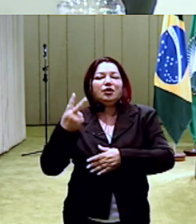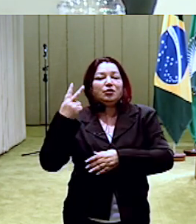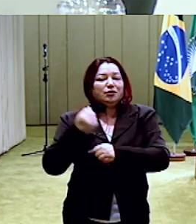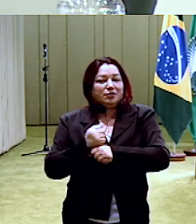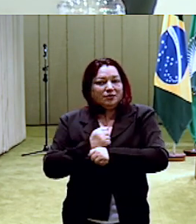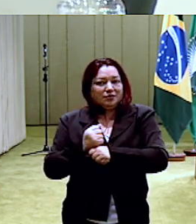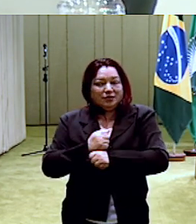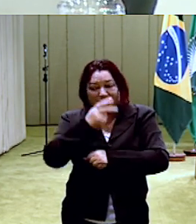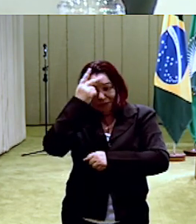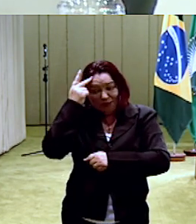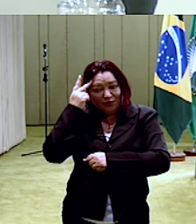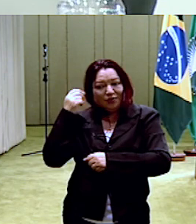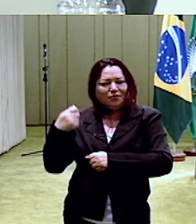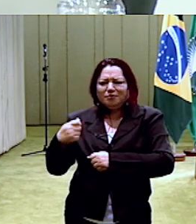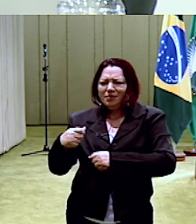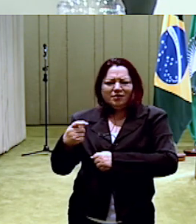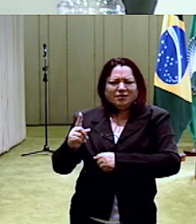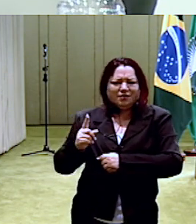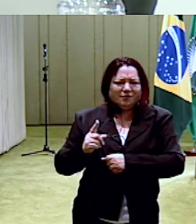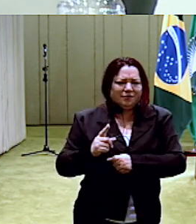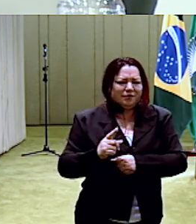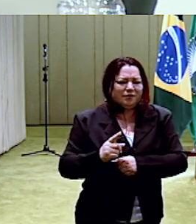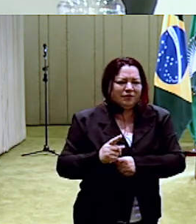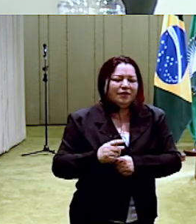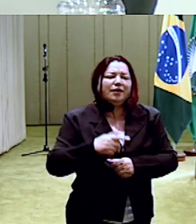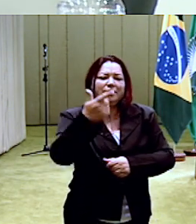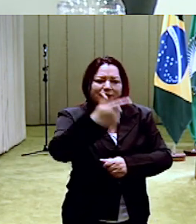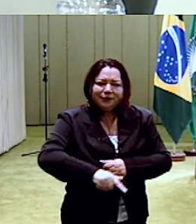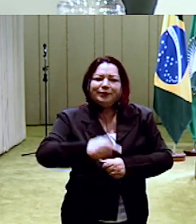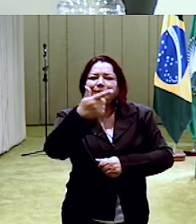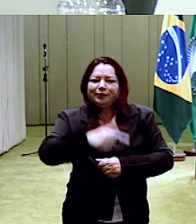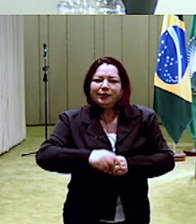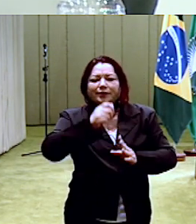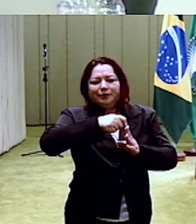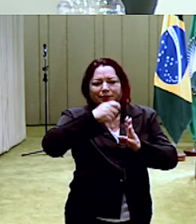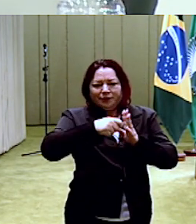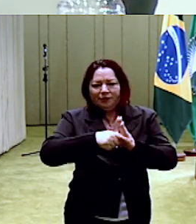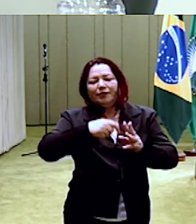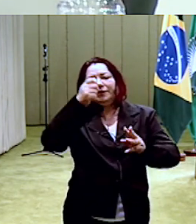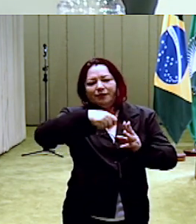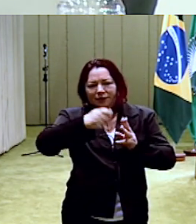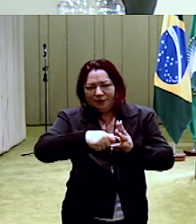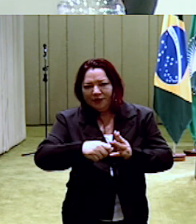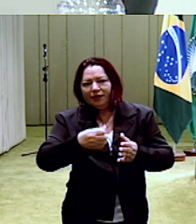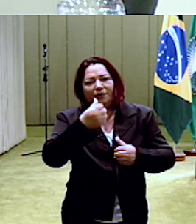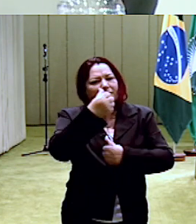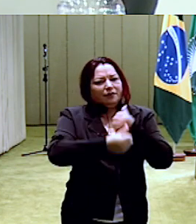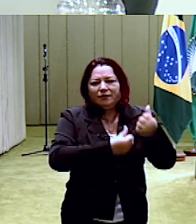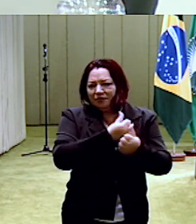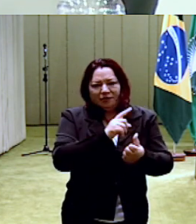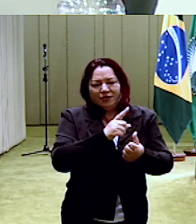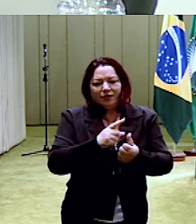2 anos. Quer dizer, a pessoa não precisava, o empresário não precisava ter que renovar a cada 3 meses ou a cada 6 meses, se tivesse